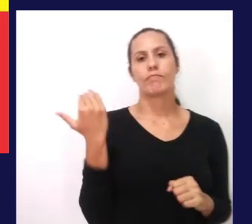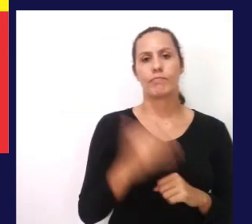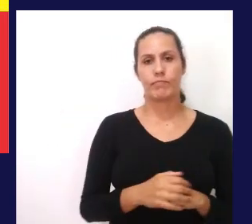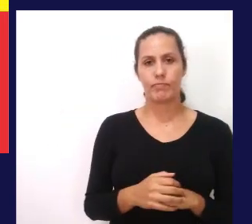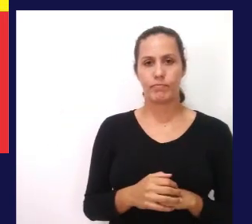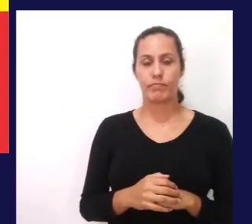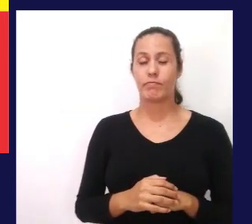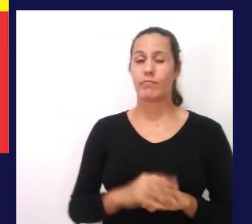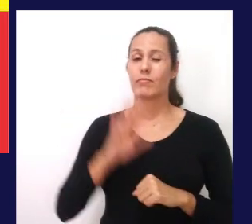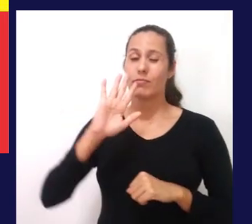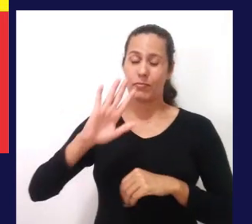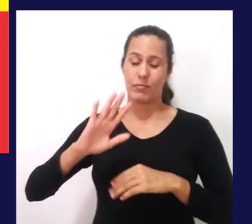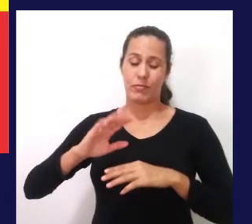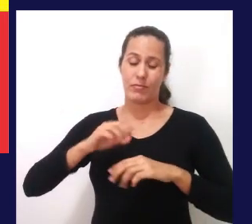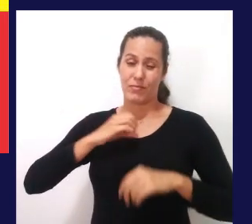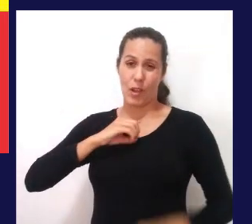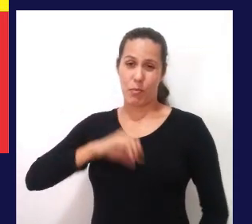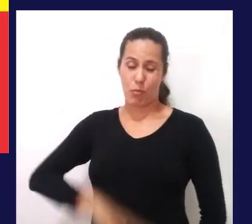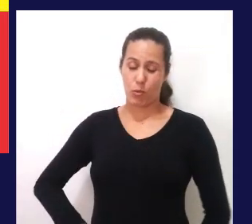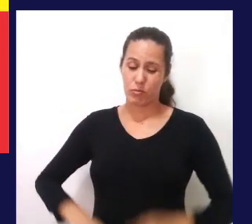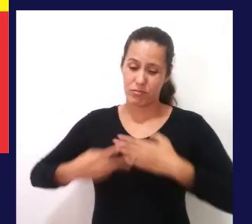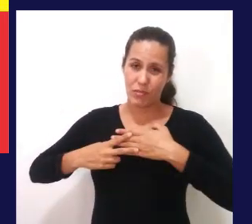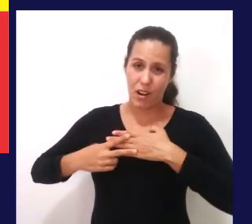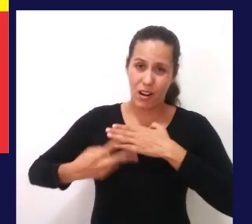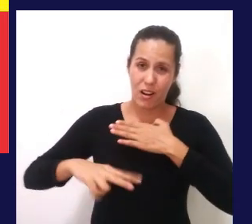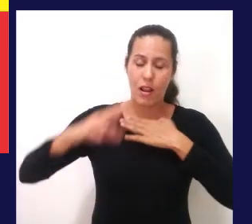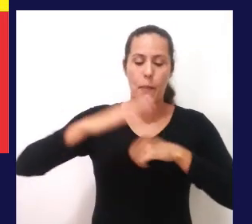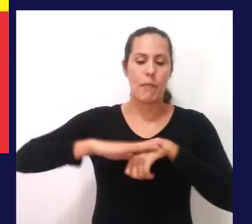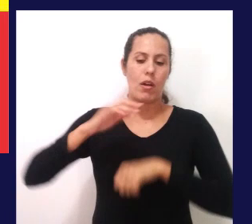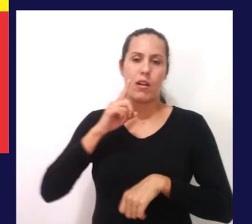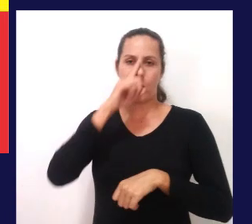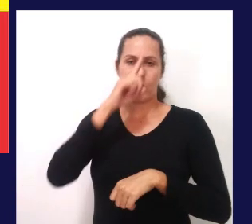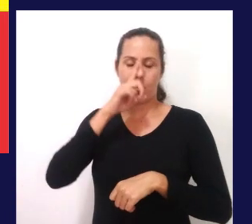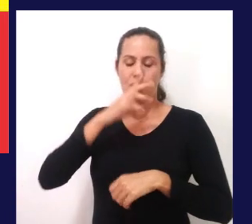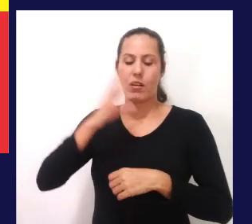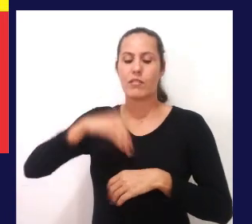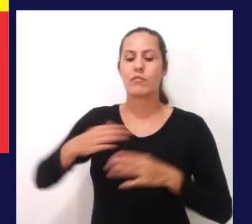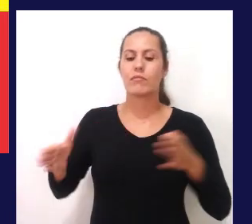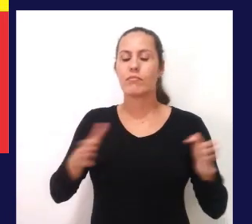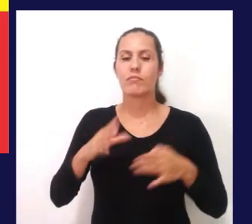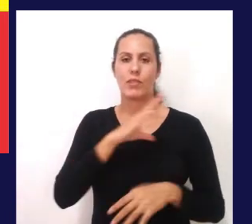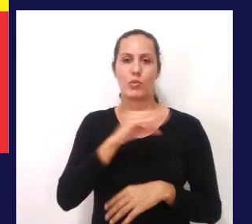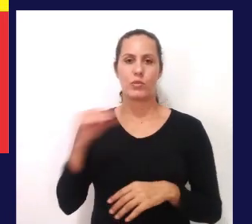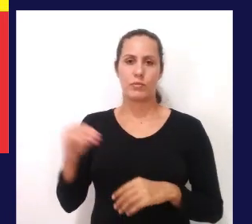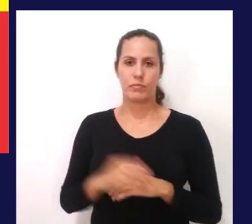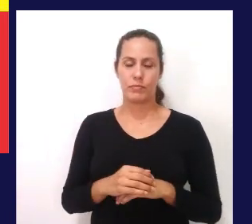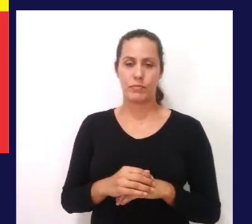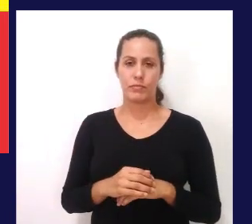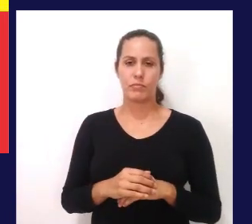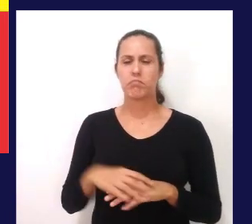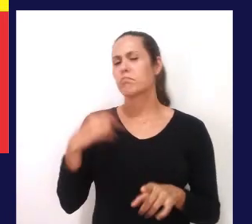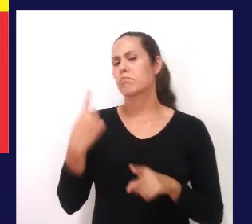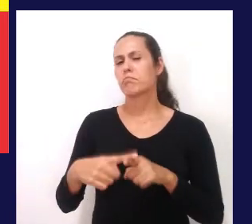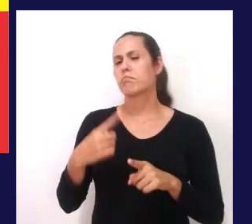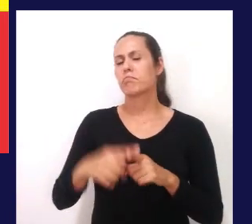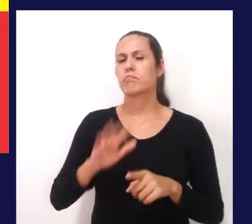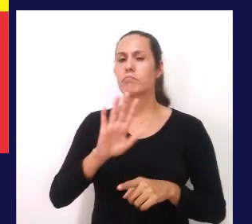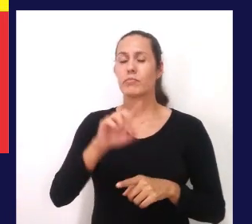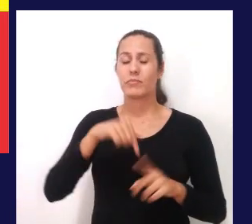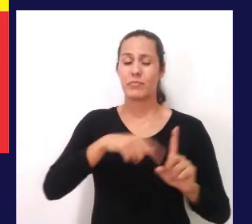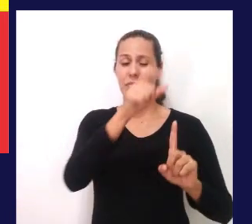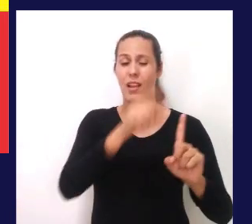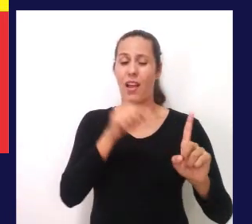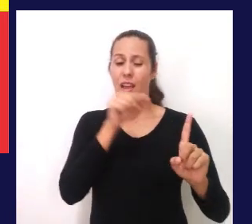as consequências do aborto, elas são mais graves em adolescentes. Isso por quê? Já que elas